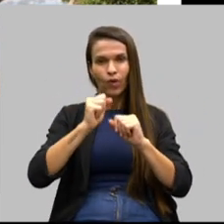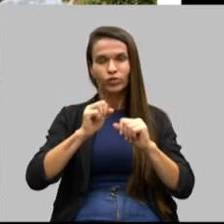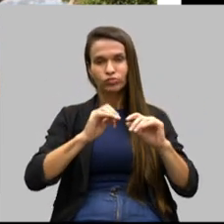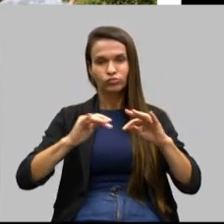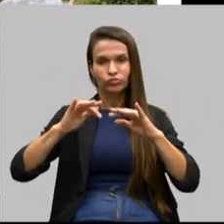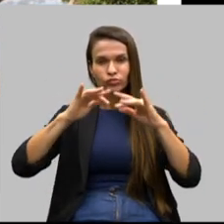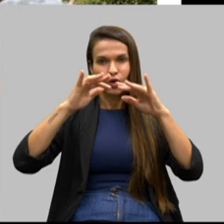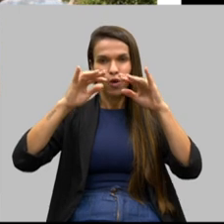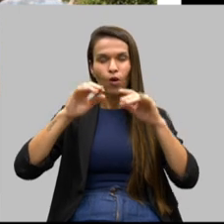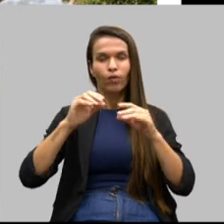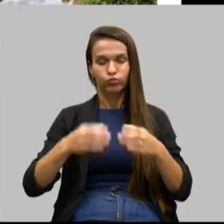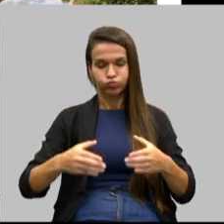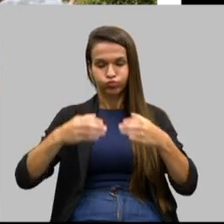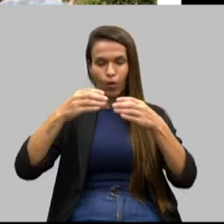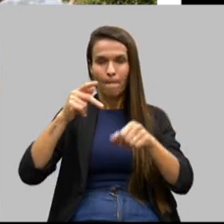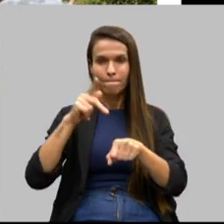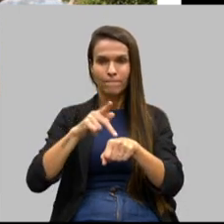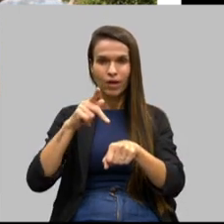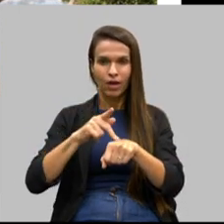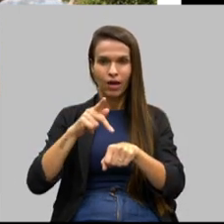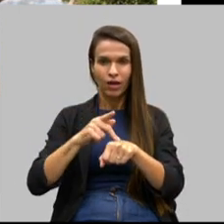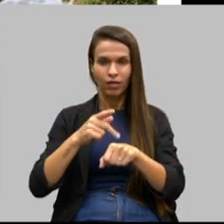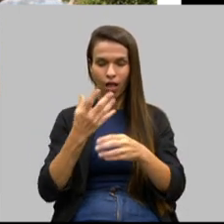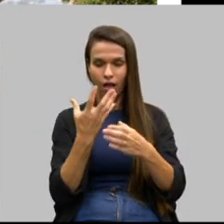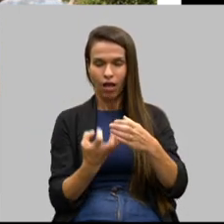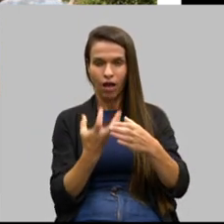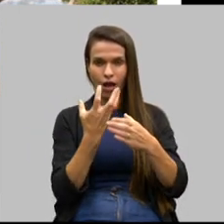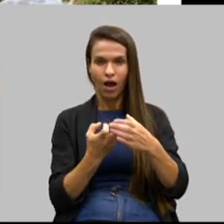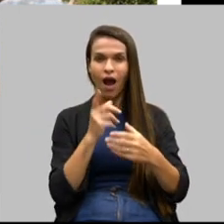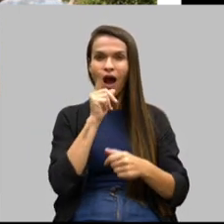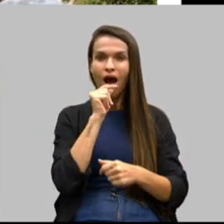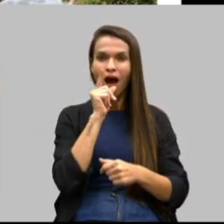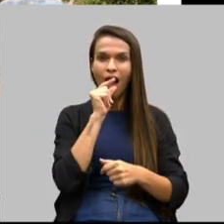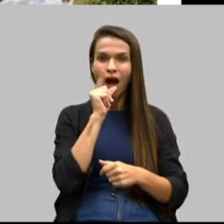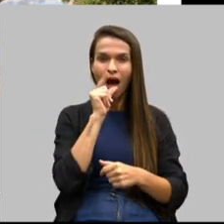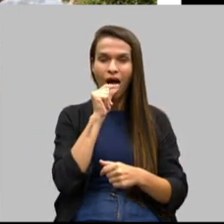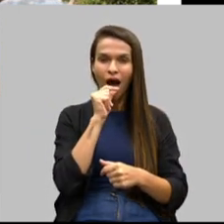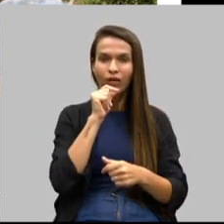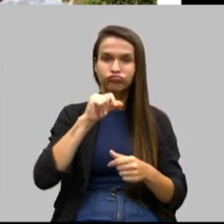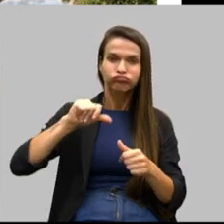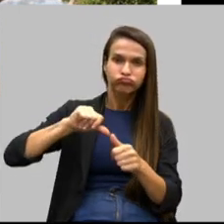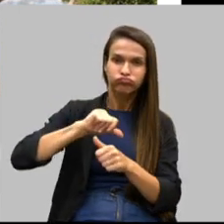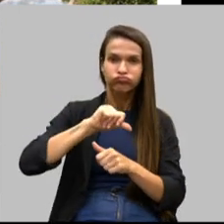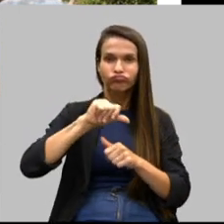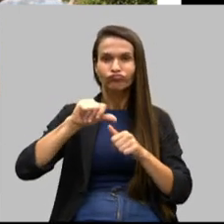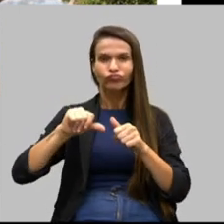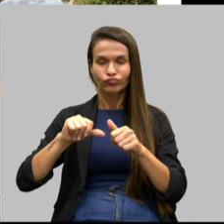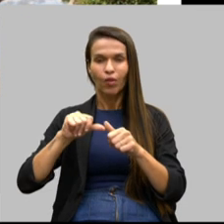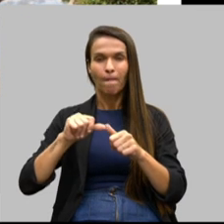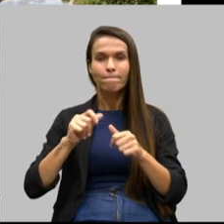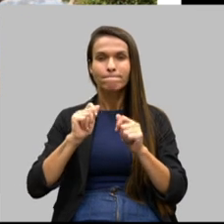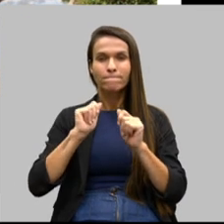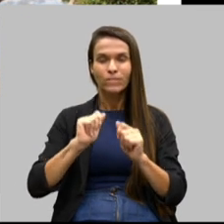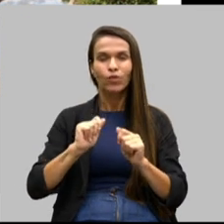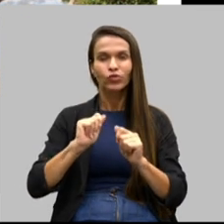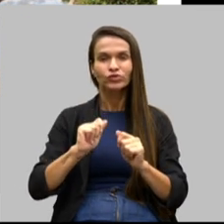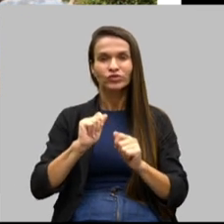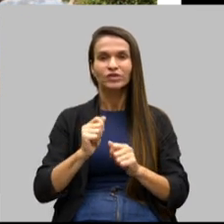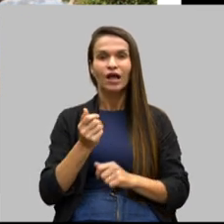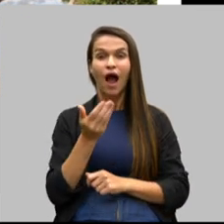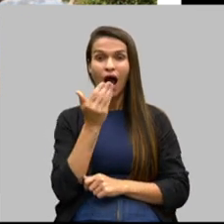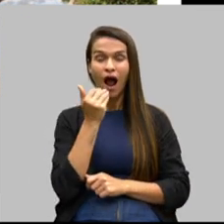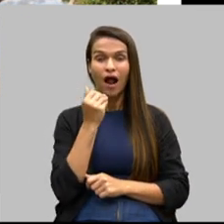de pedra, para captar água para produzir o alimento, água para irrigação.